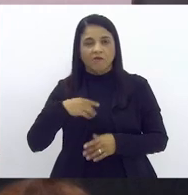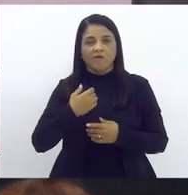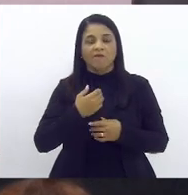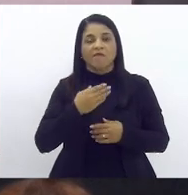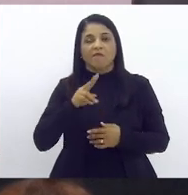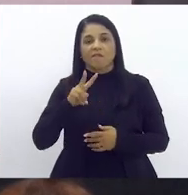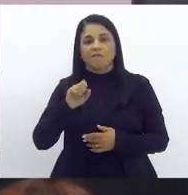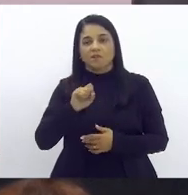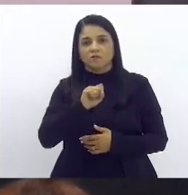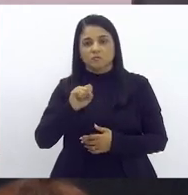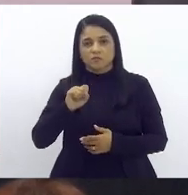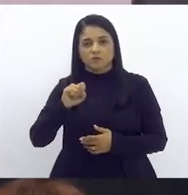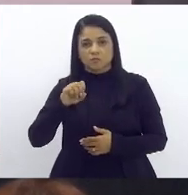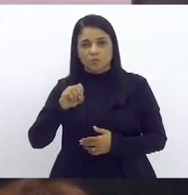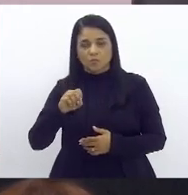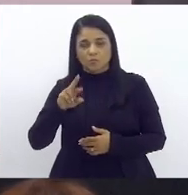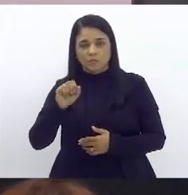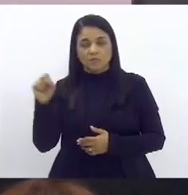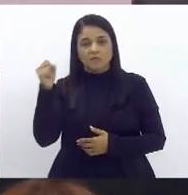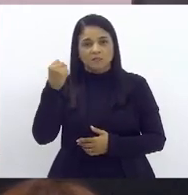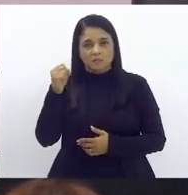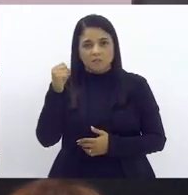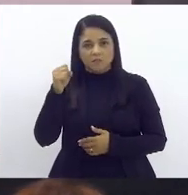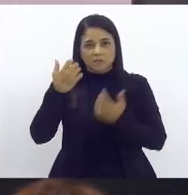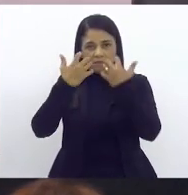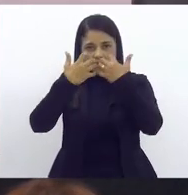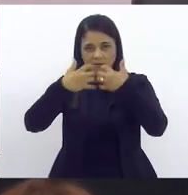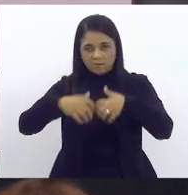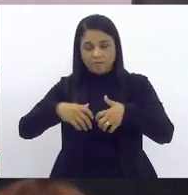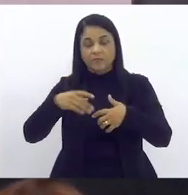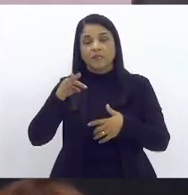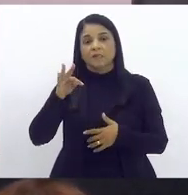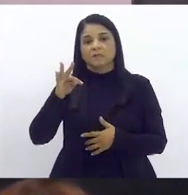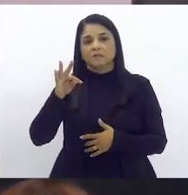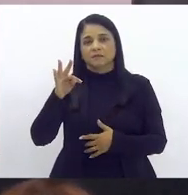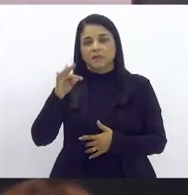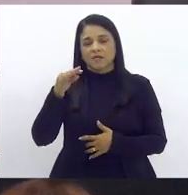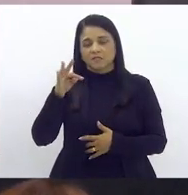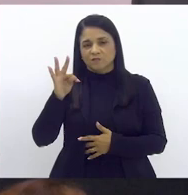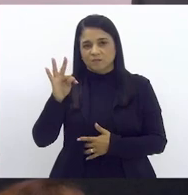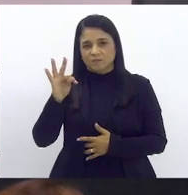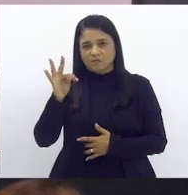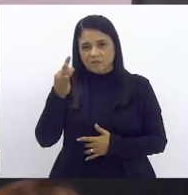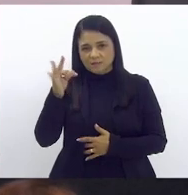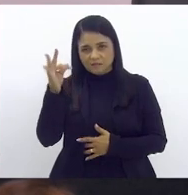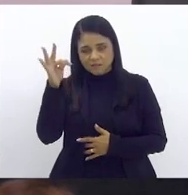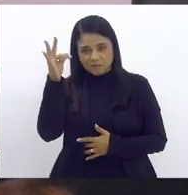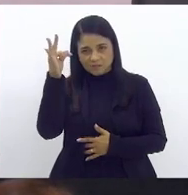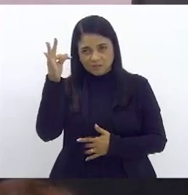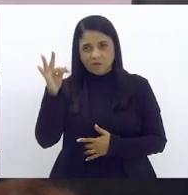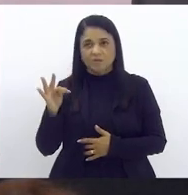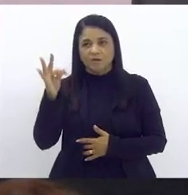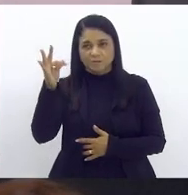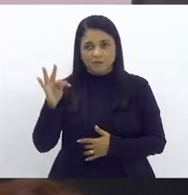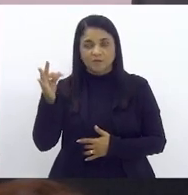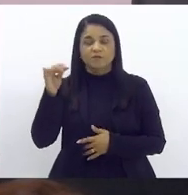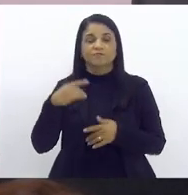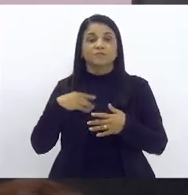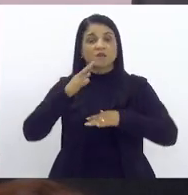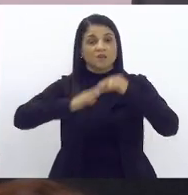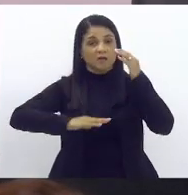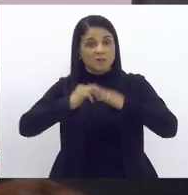Saquarema, Teresópolis. Nós estamos na luta junto com o movimento para que as profissionais,